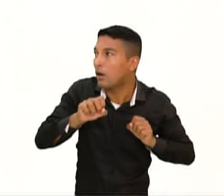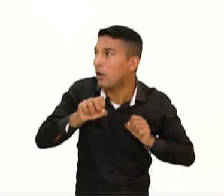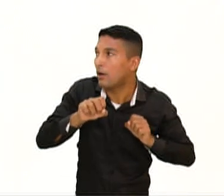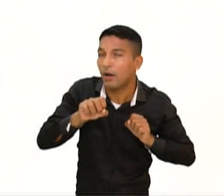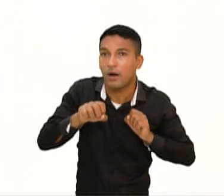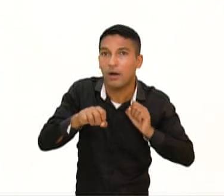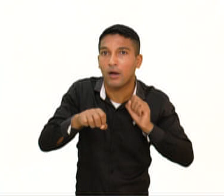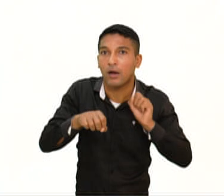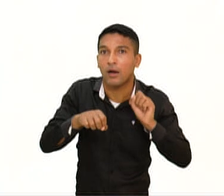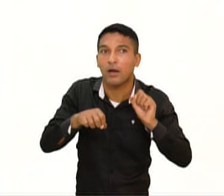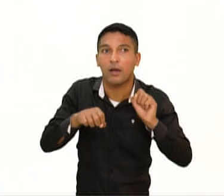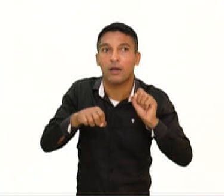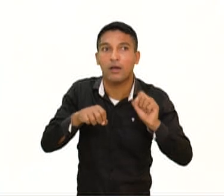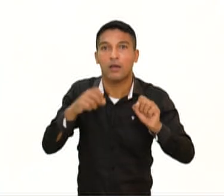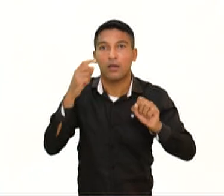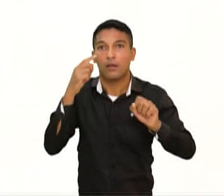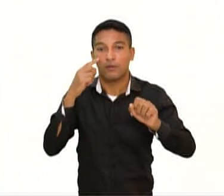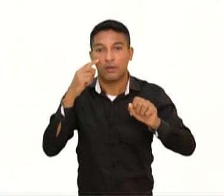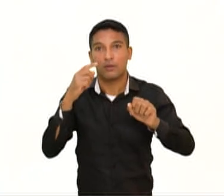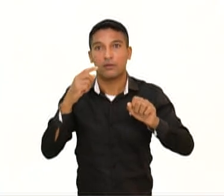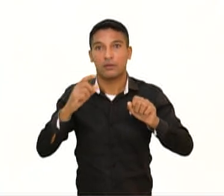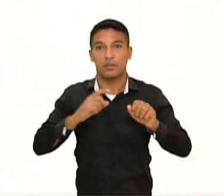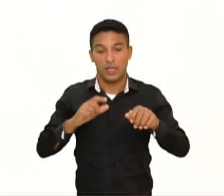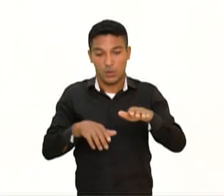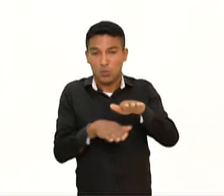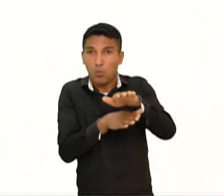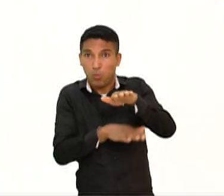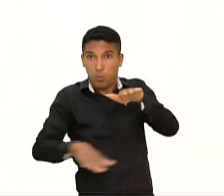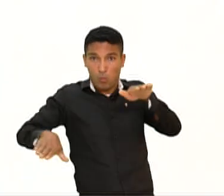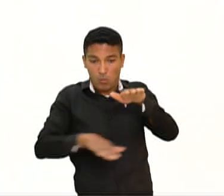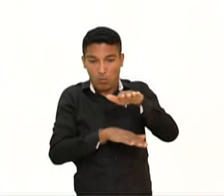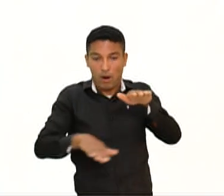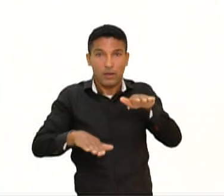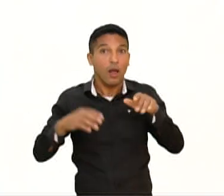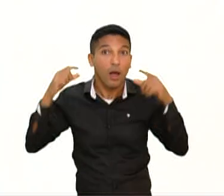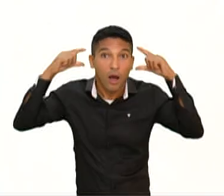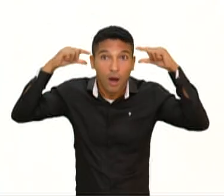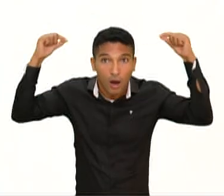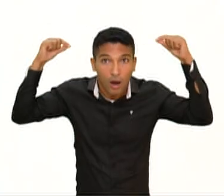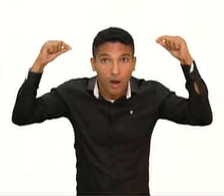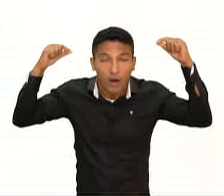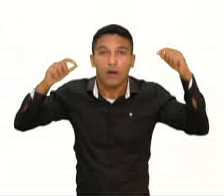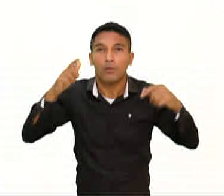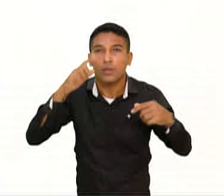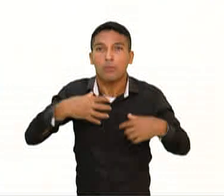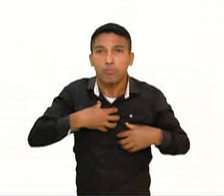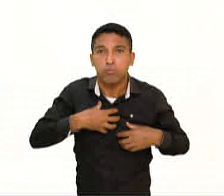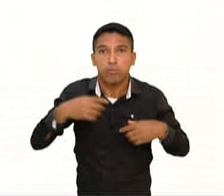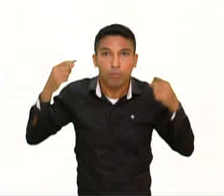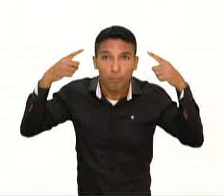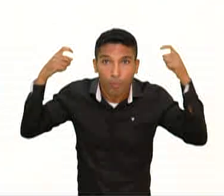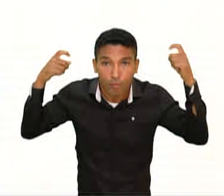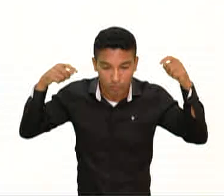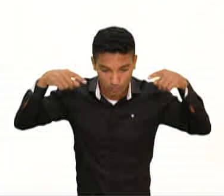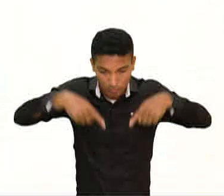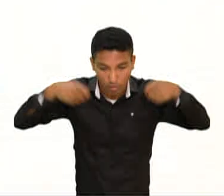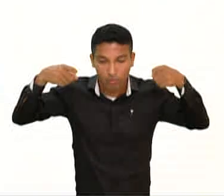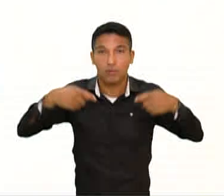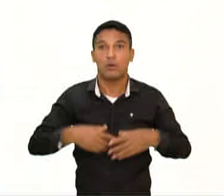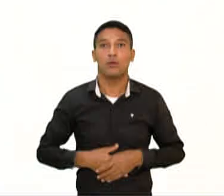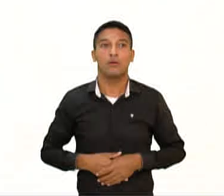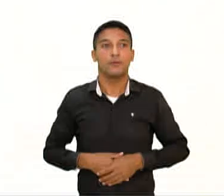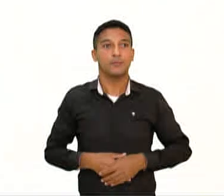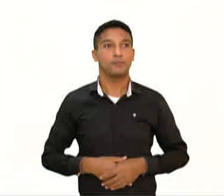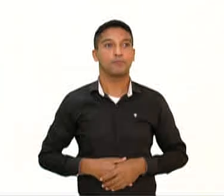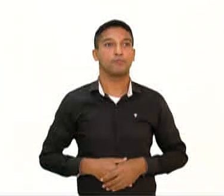no subsolo, utilizando esse campo auditivo aí. Tudo bem? Vamos continuar com o nosso primeiro quiz.